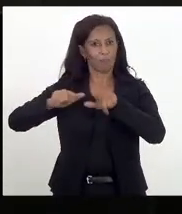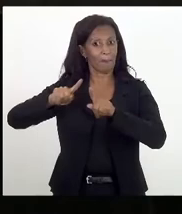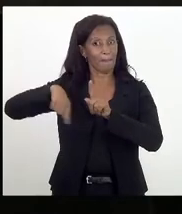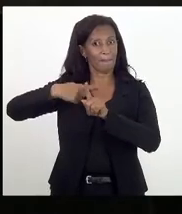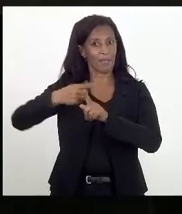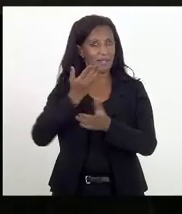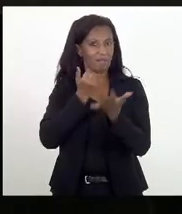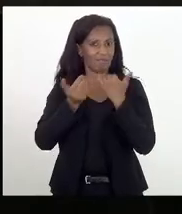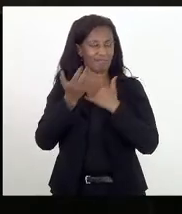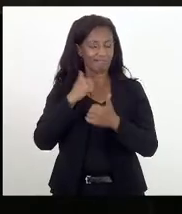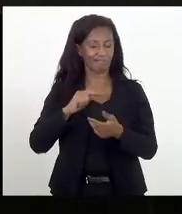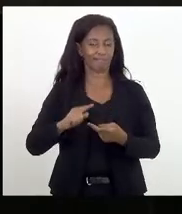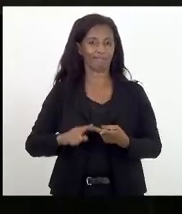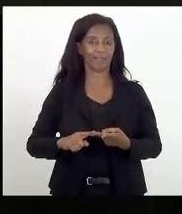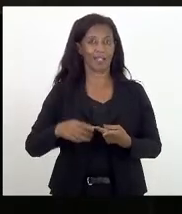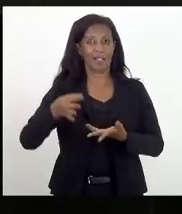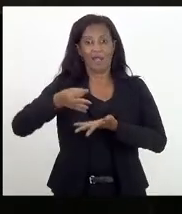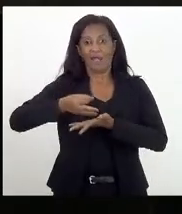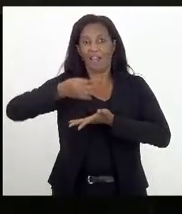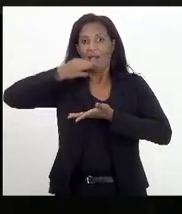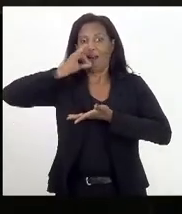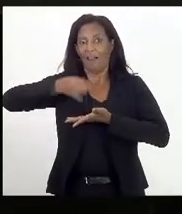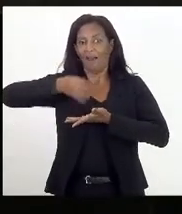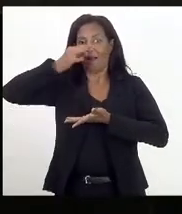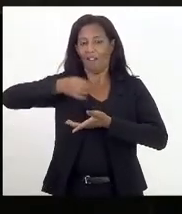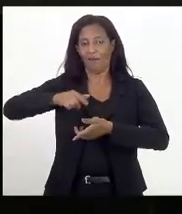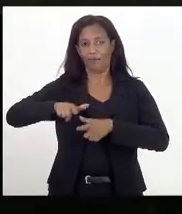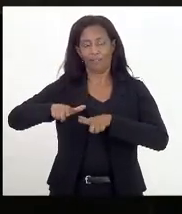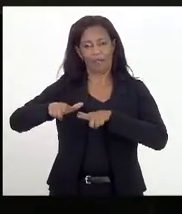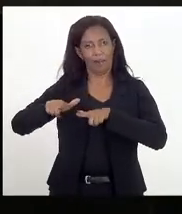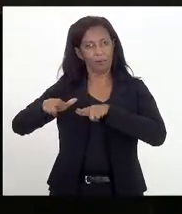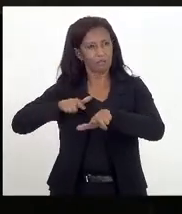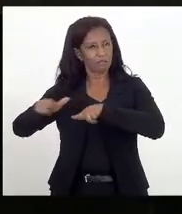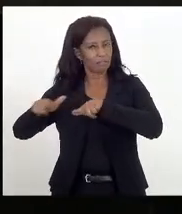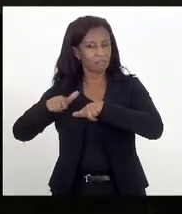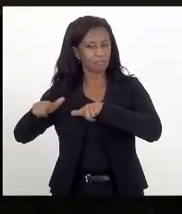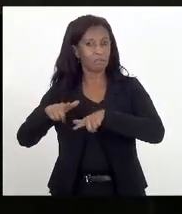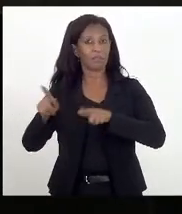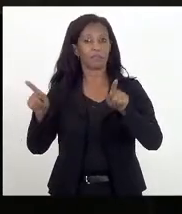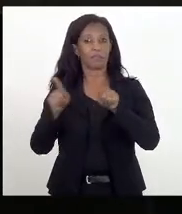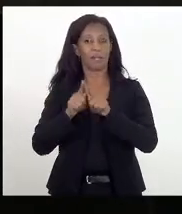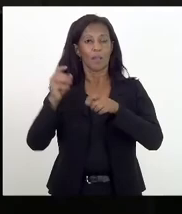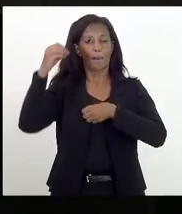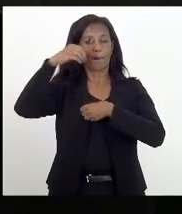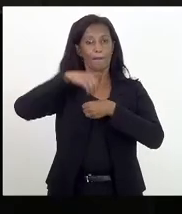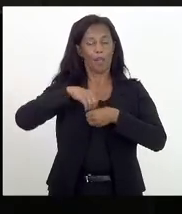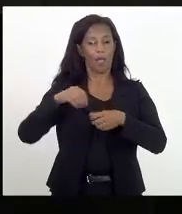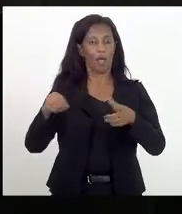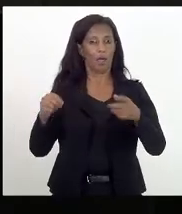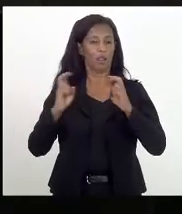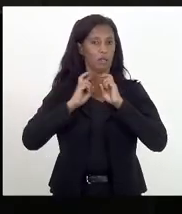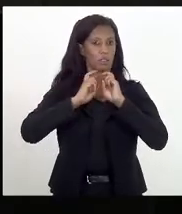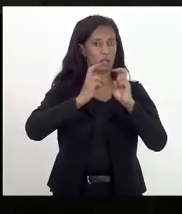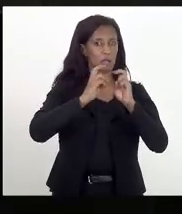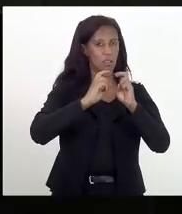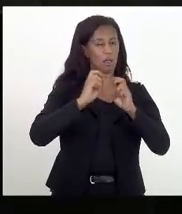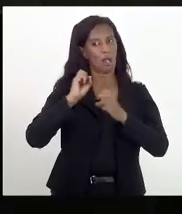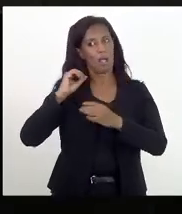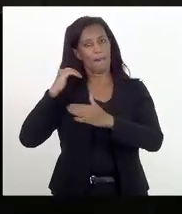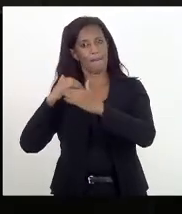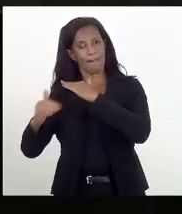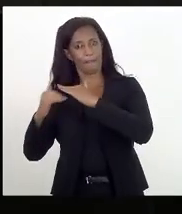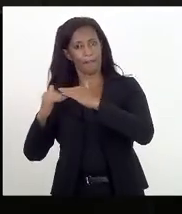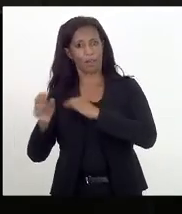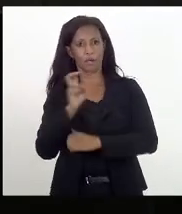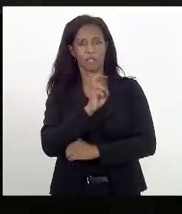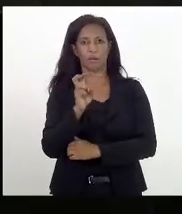52 unidades do Café do Trabalhador café da manhã Preço Popular servido nas estações de transporte coletivo o investimento é de